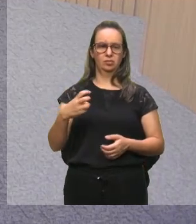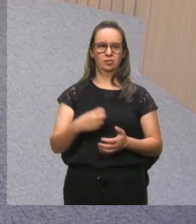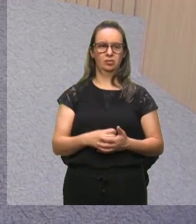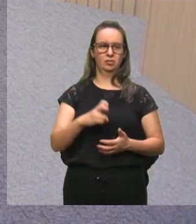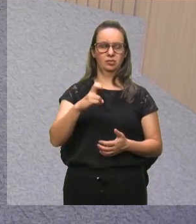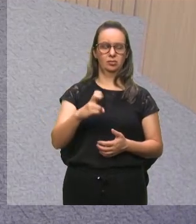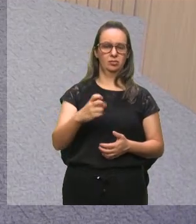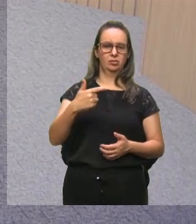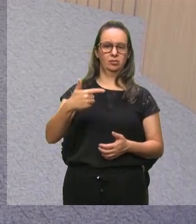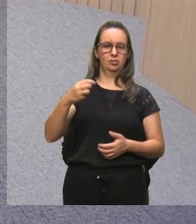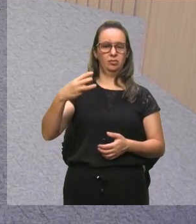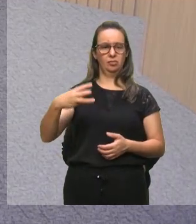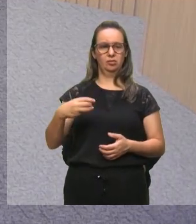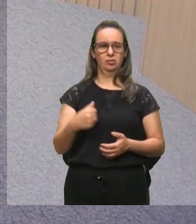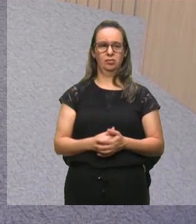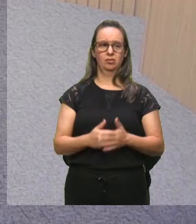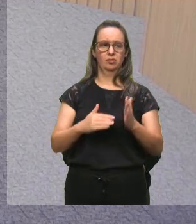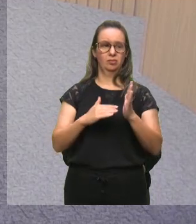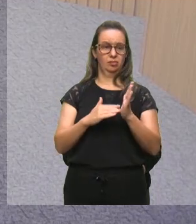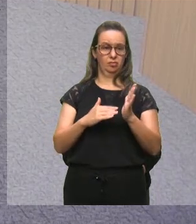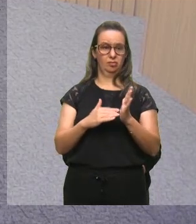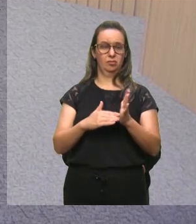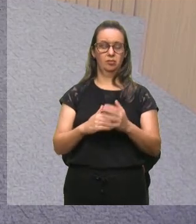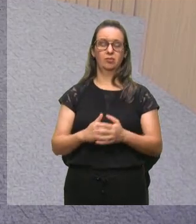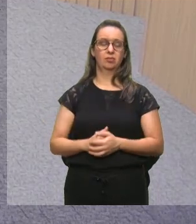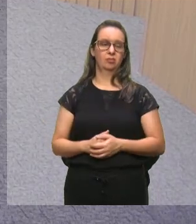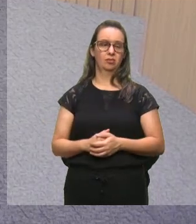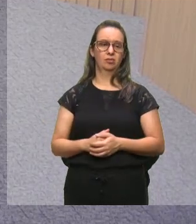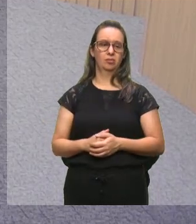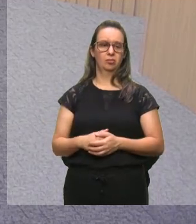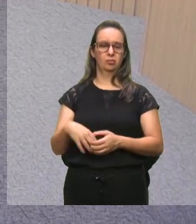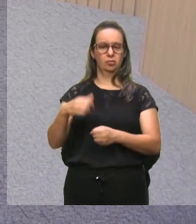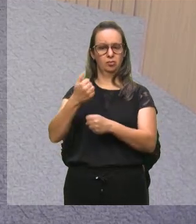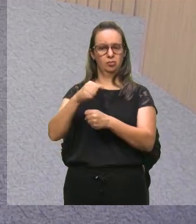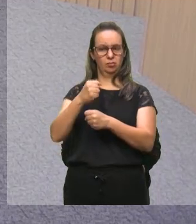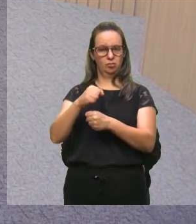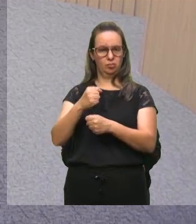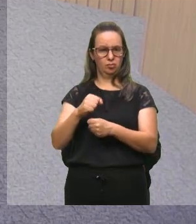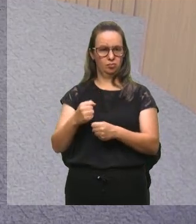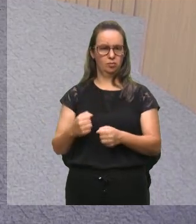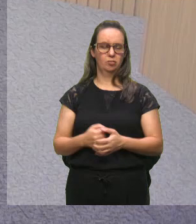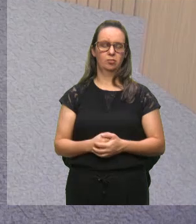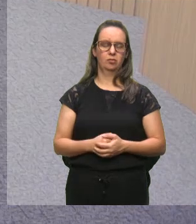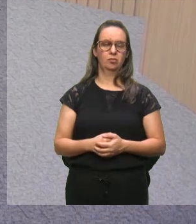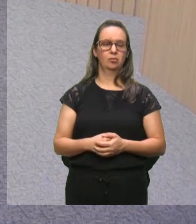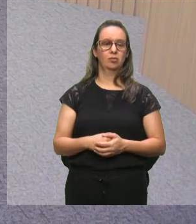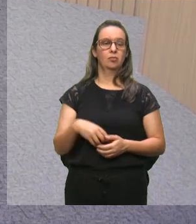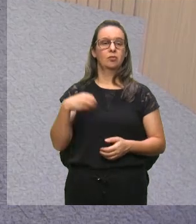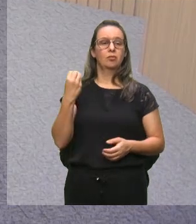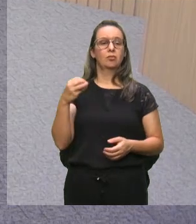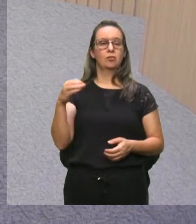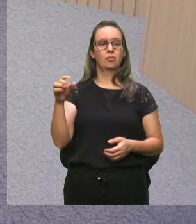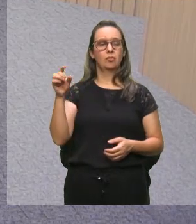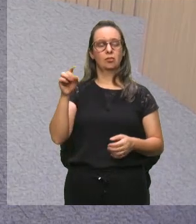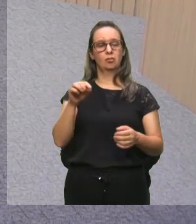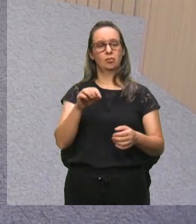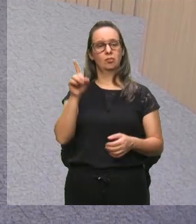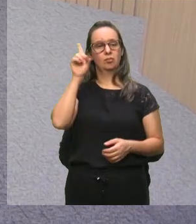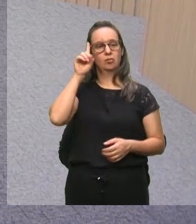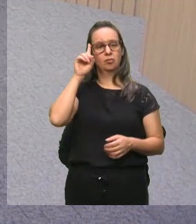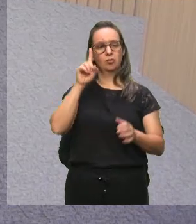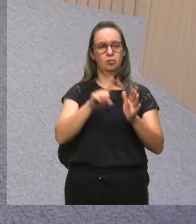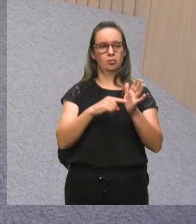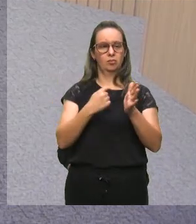R$6.576.023,79. Essa é a última parte da cozinha piloto. Existe previsão para terminar ela em